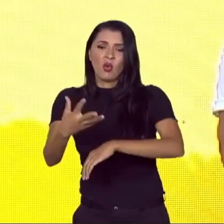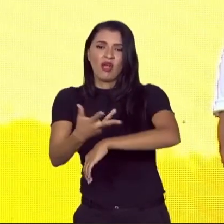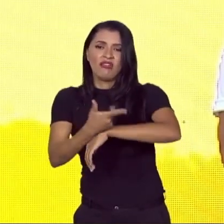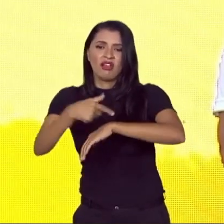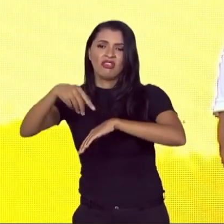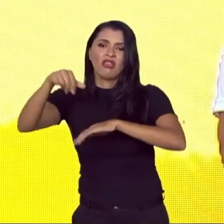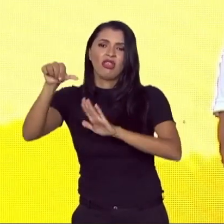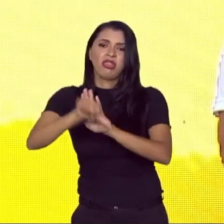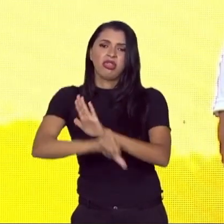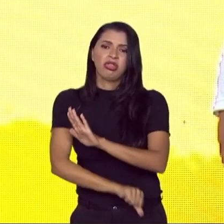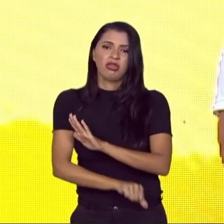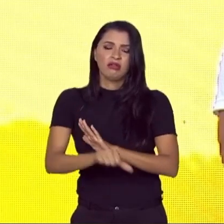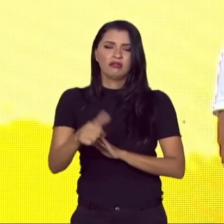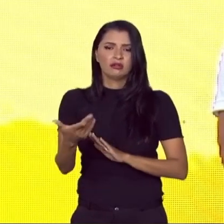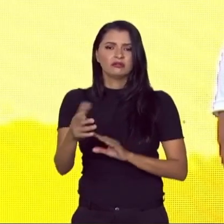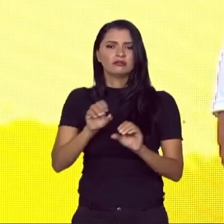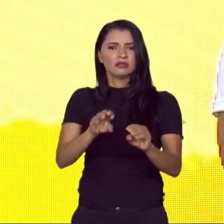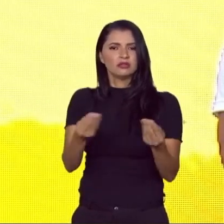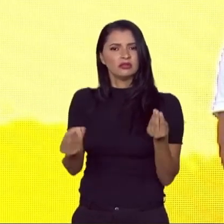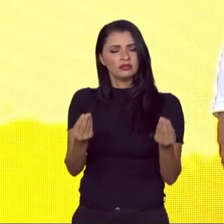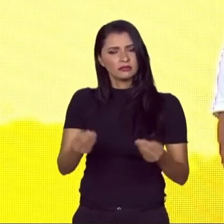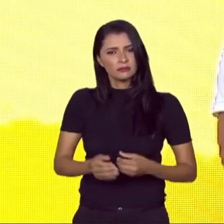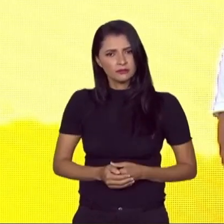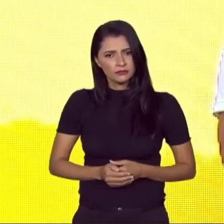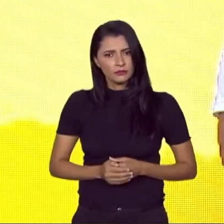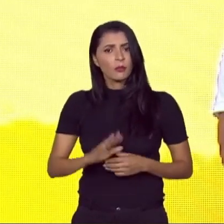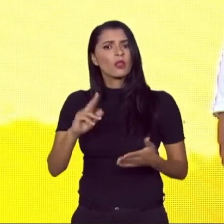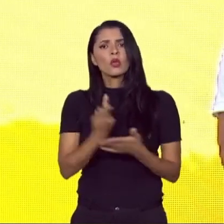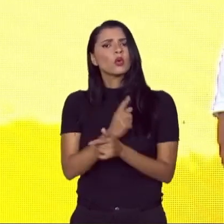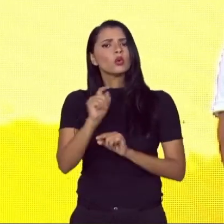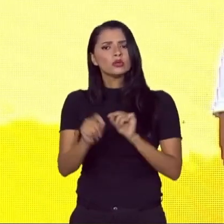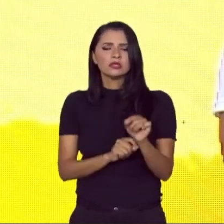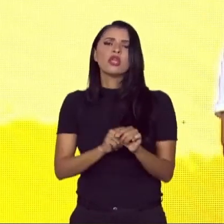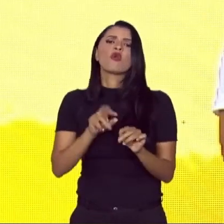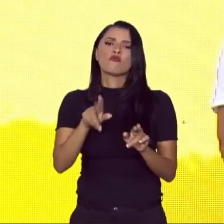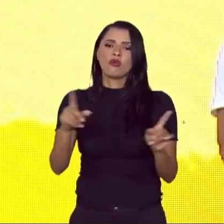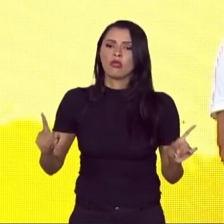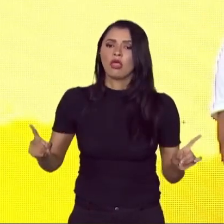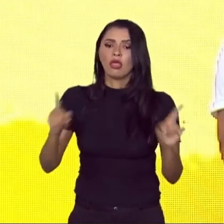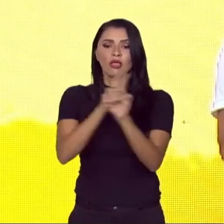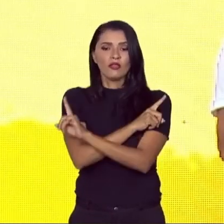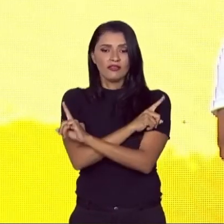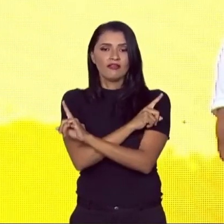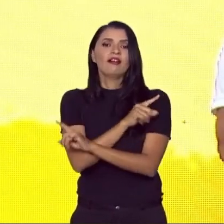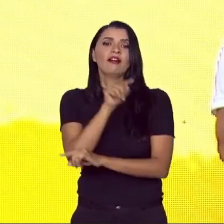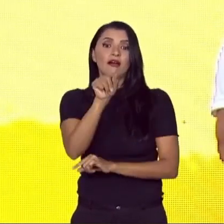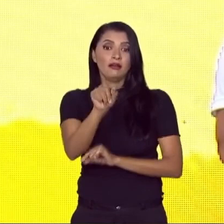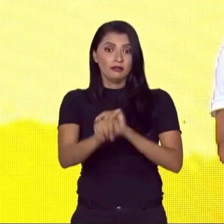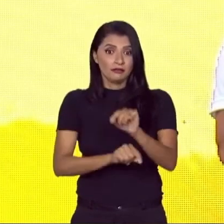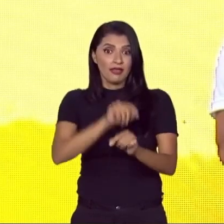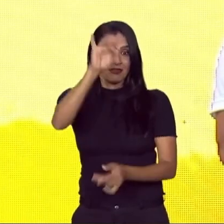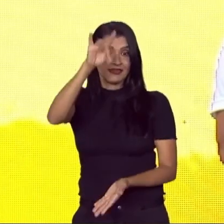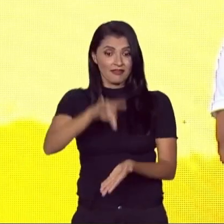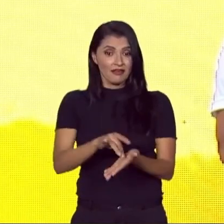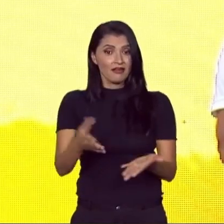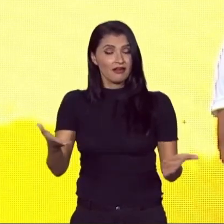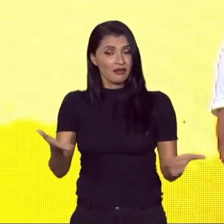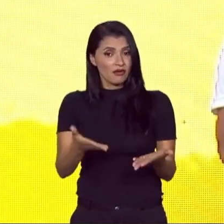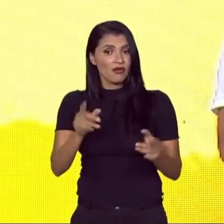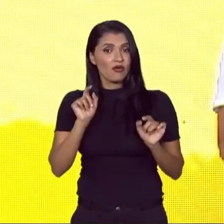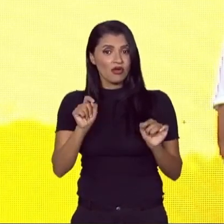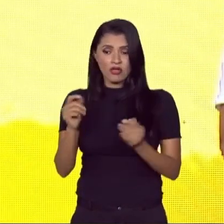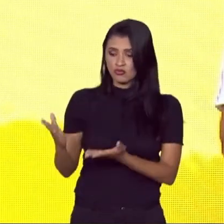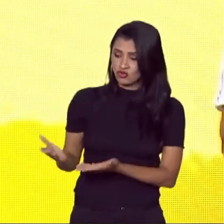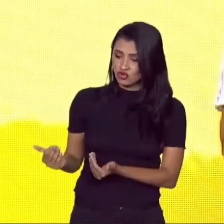a qualidade do ensino. E o que aconteceu foi exatamente ao contrário. A realidade é que